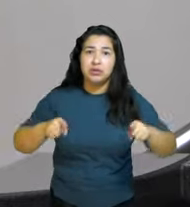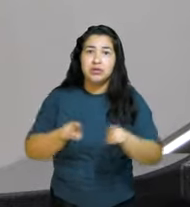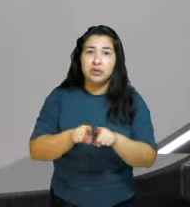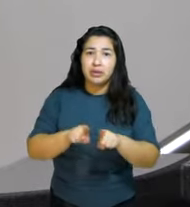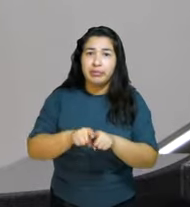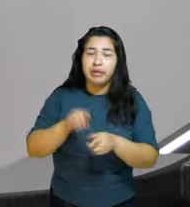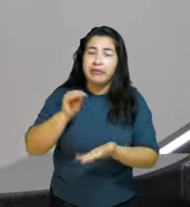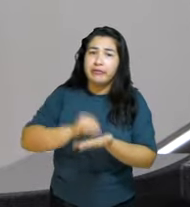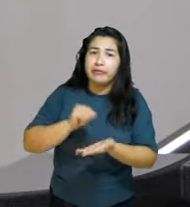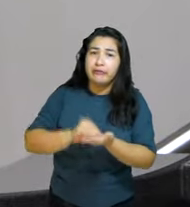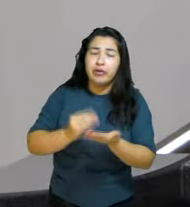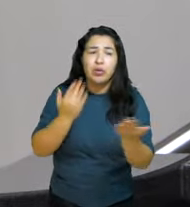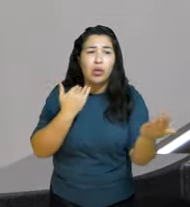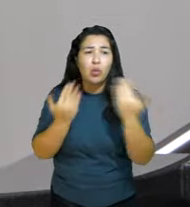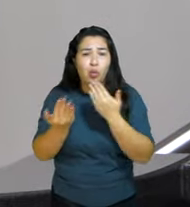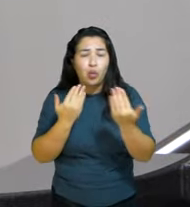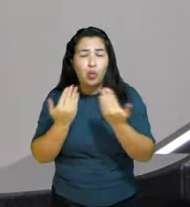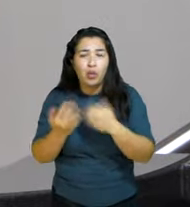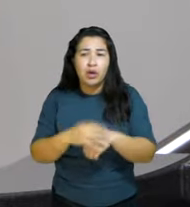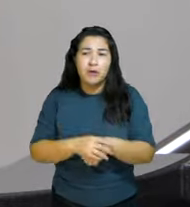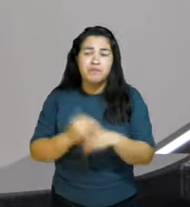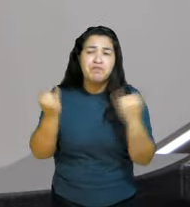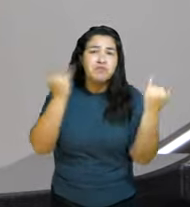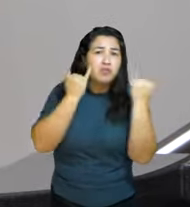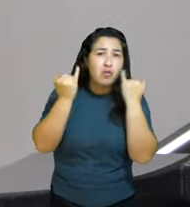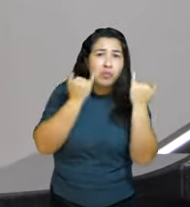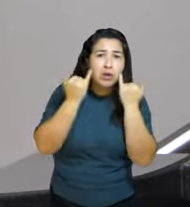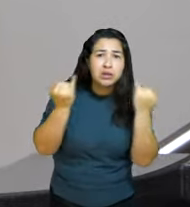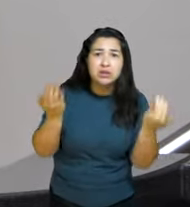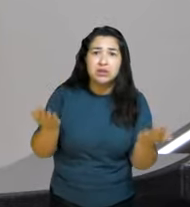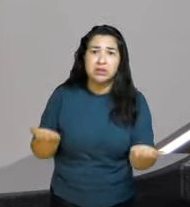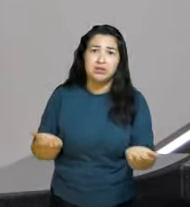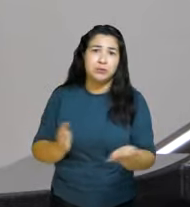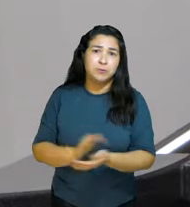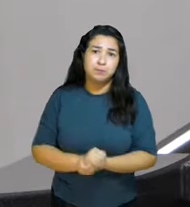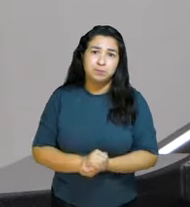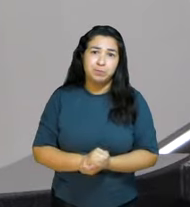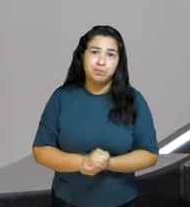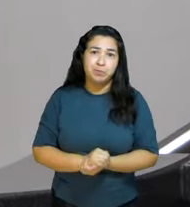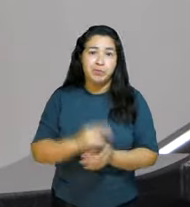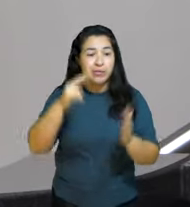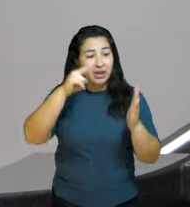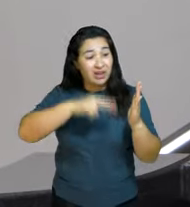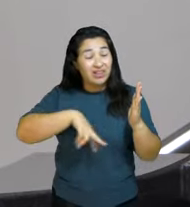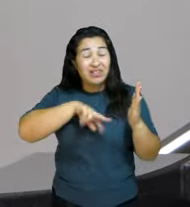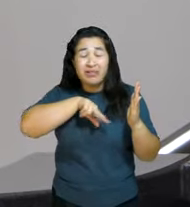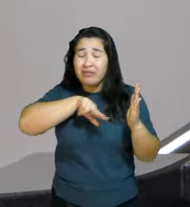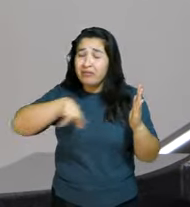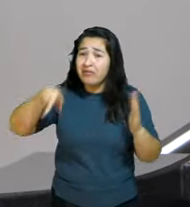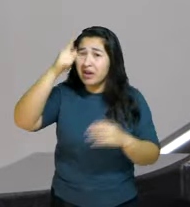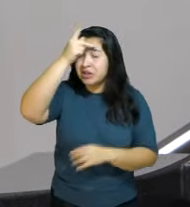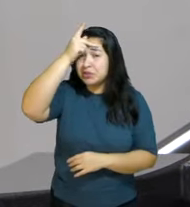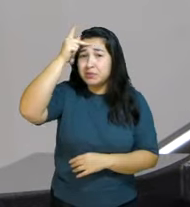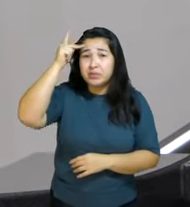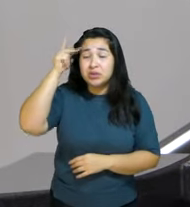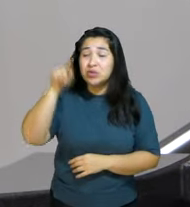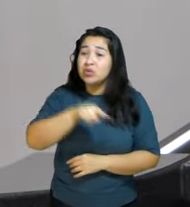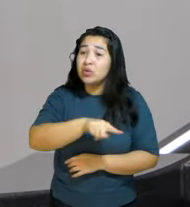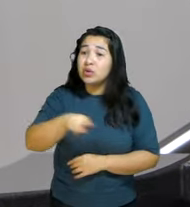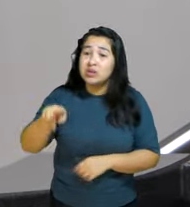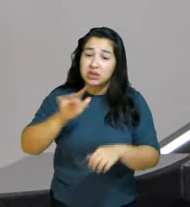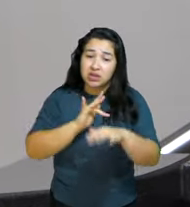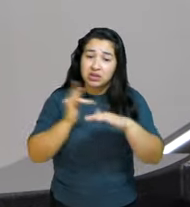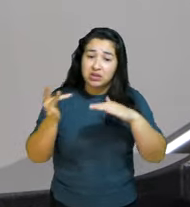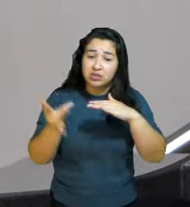diálogo, pela falta de informação para os atletas, que, aliás... Eu li diversos relatos dos protestos nas redes